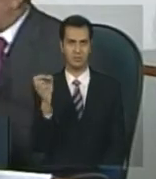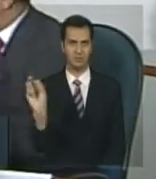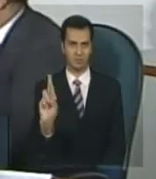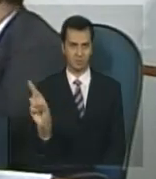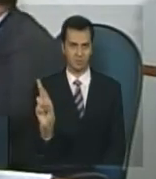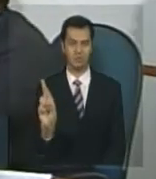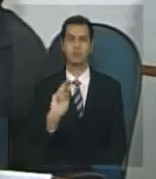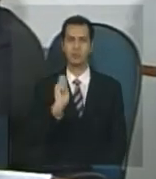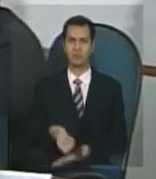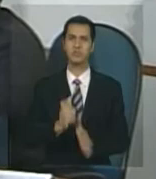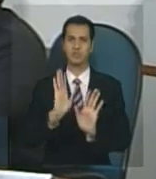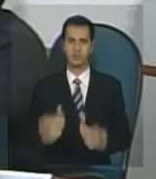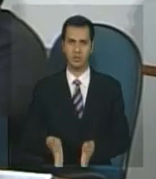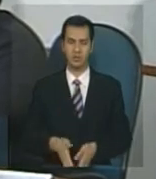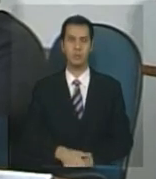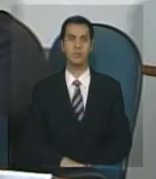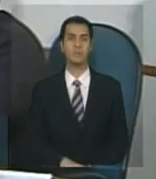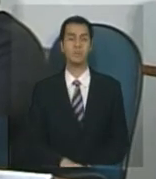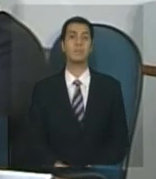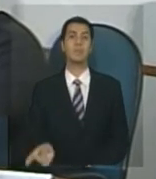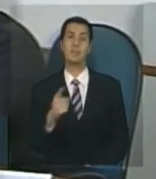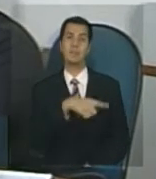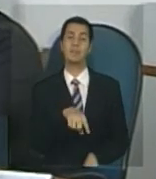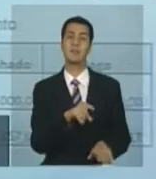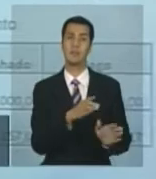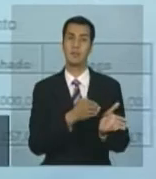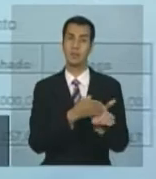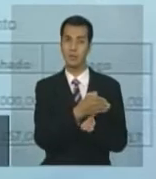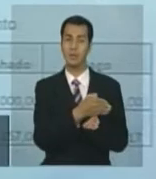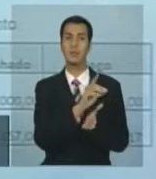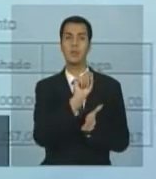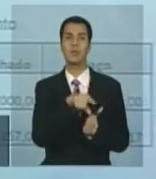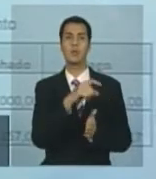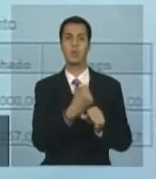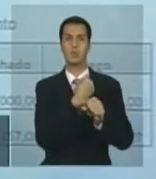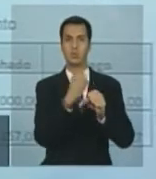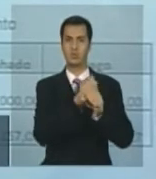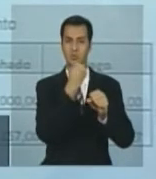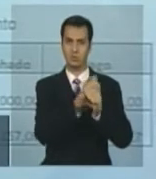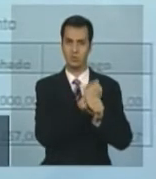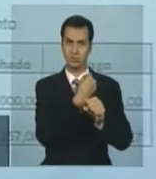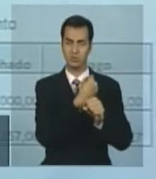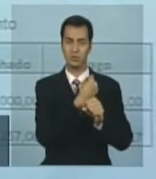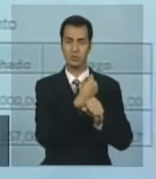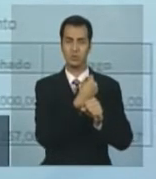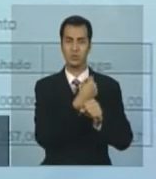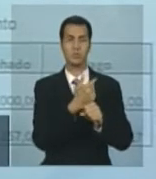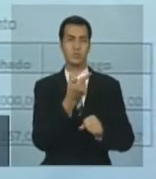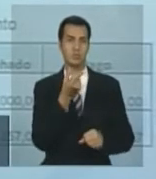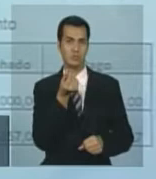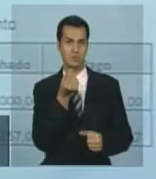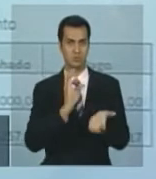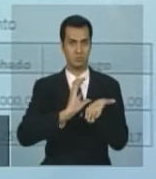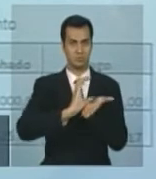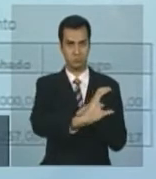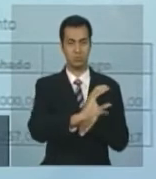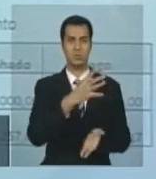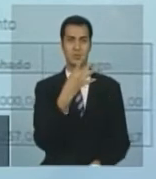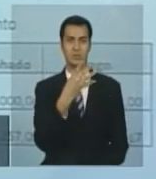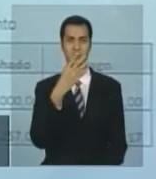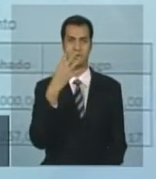487.263.600 reais. Na rubrica reconstrução, nós tivemos a dotação de